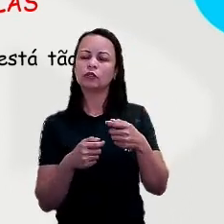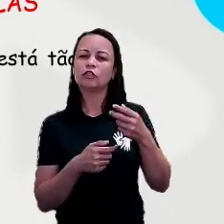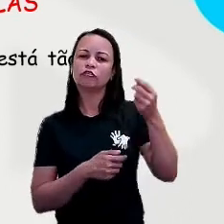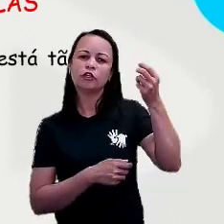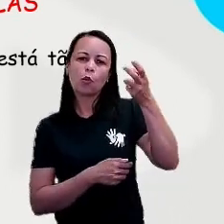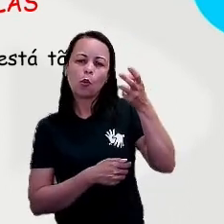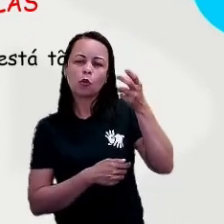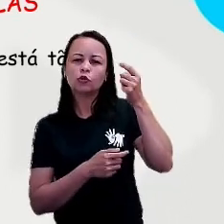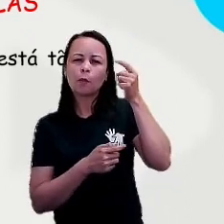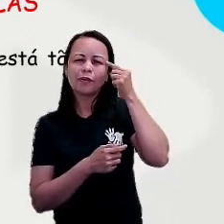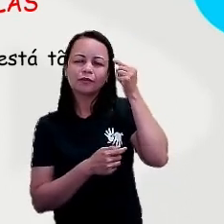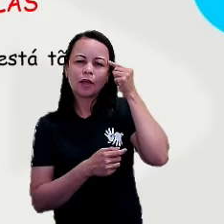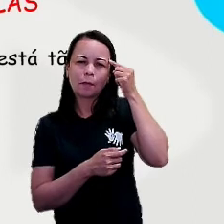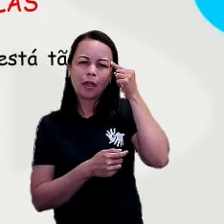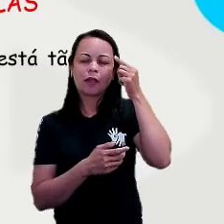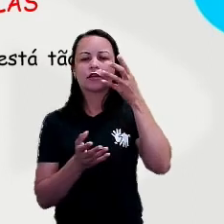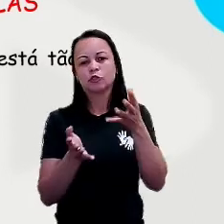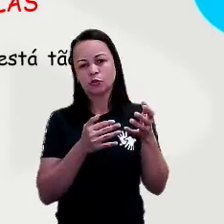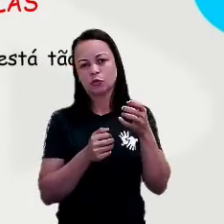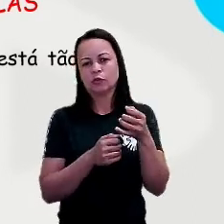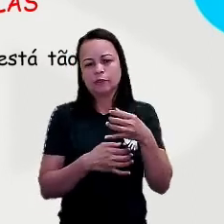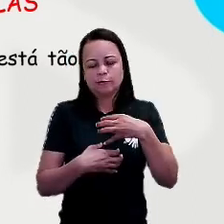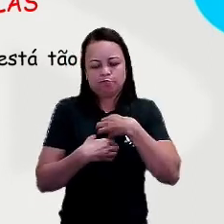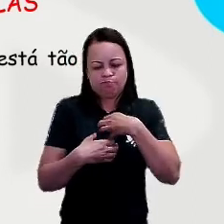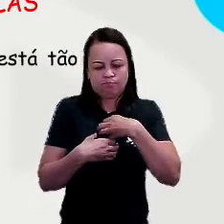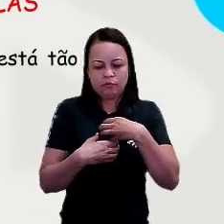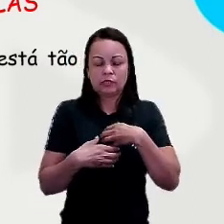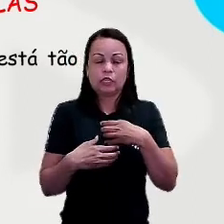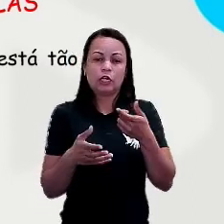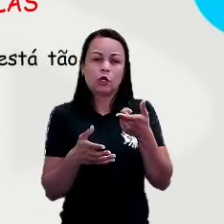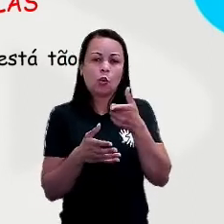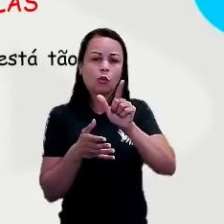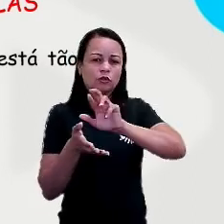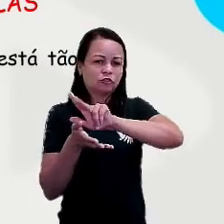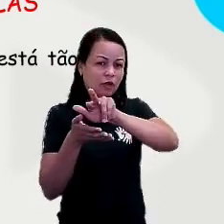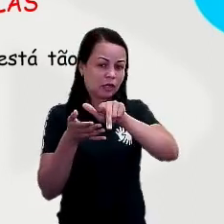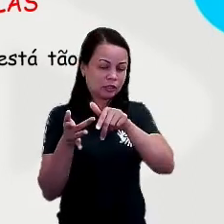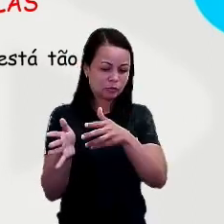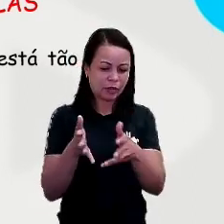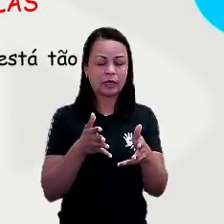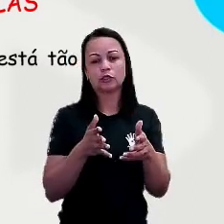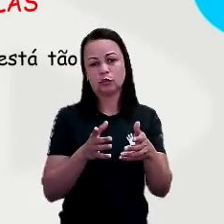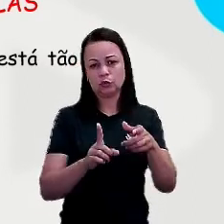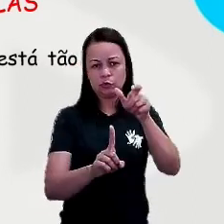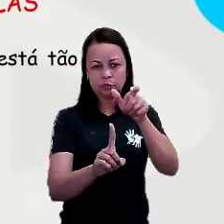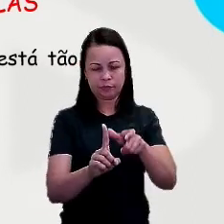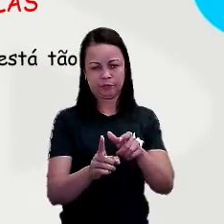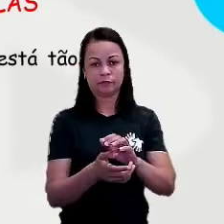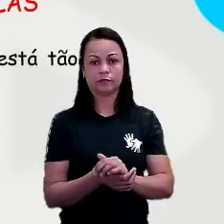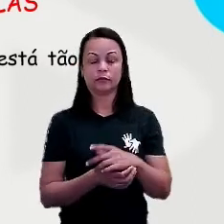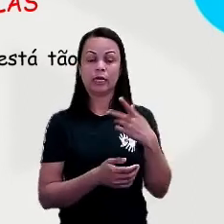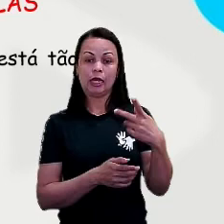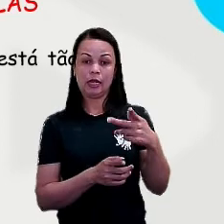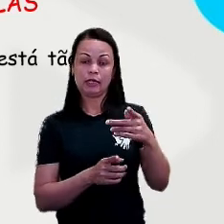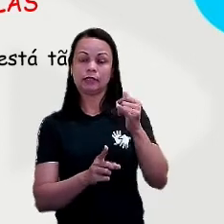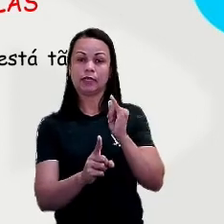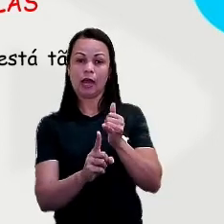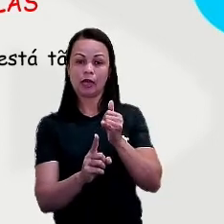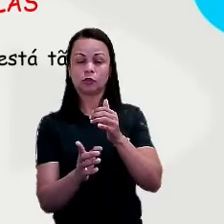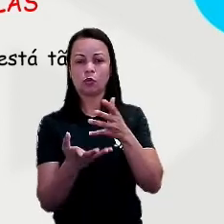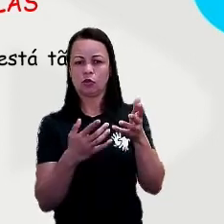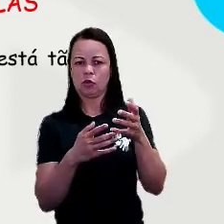pensamentos, sentimentos e outros aspectos subjetivos das personagens. Este tipo de narrador não é